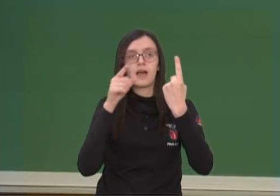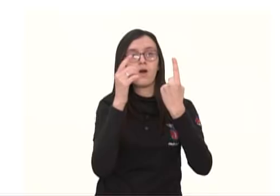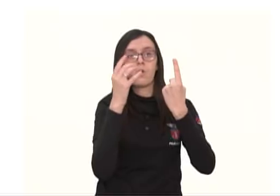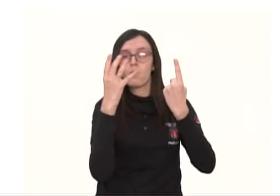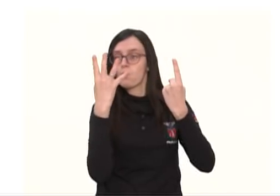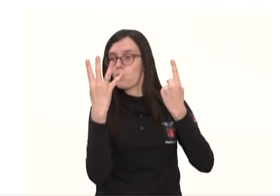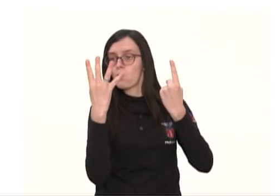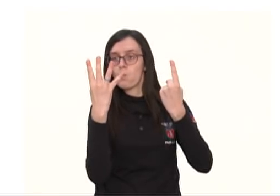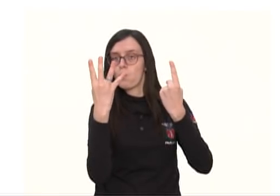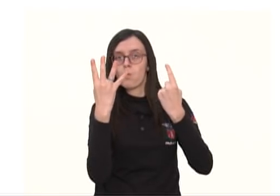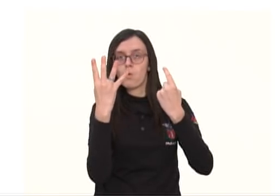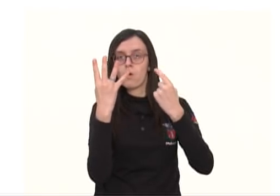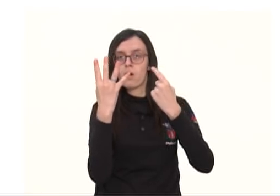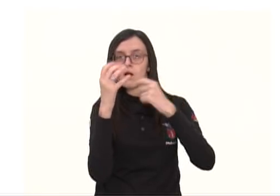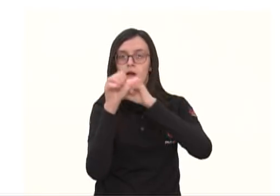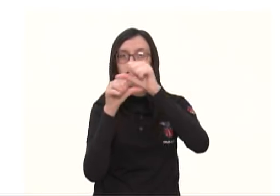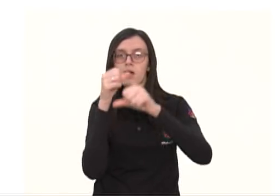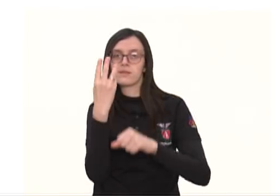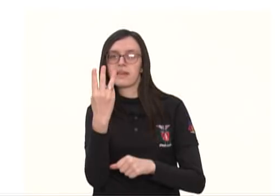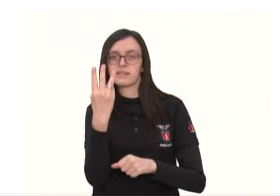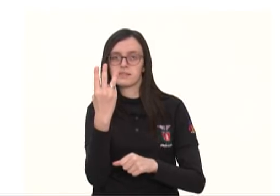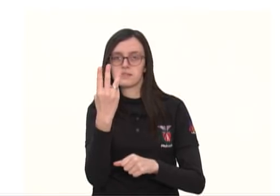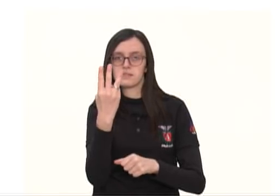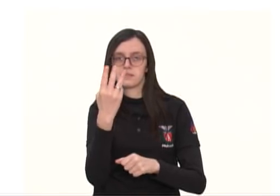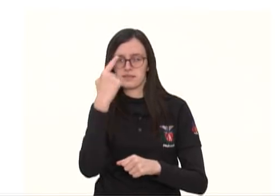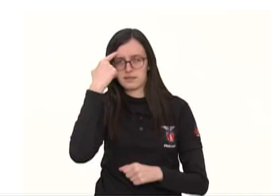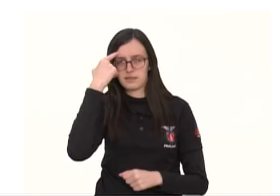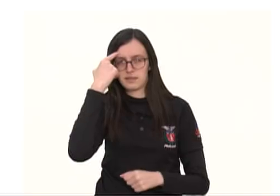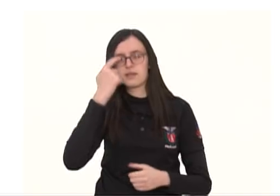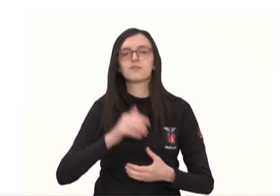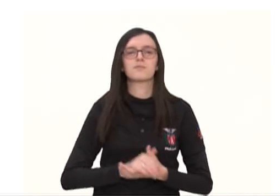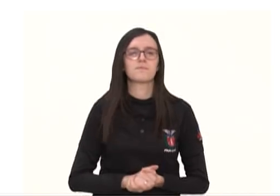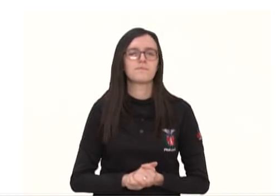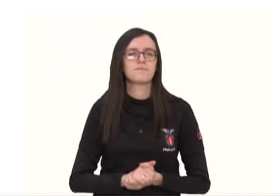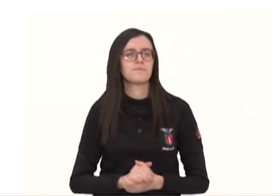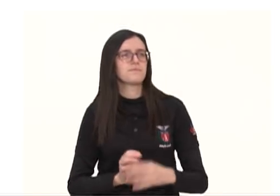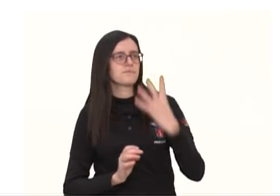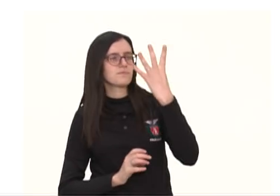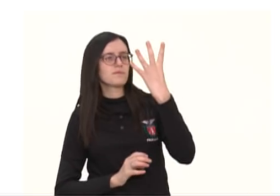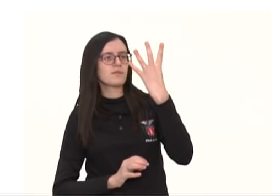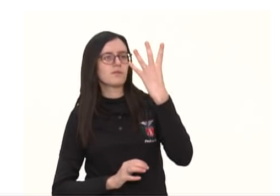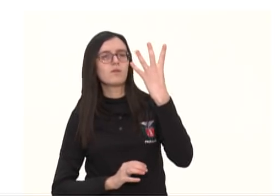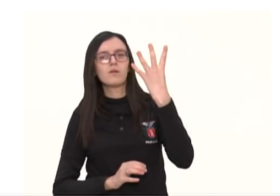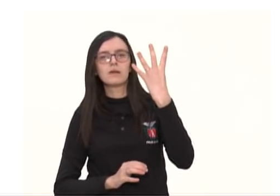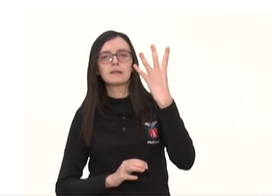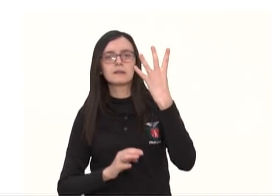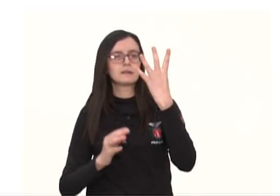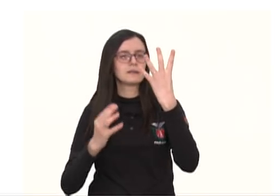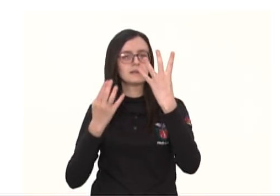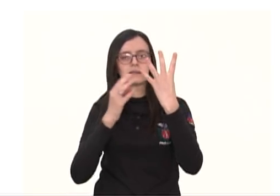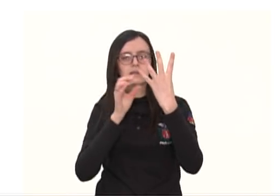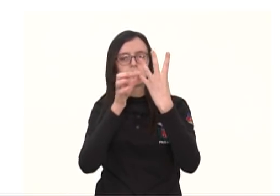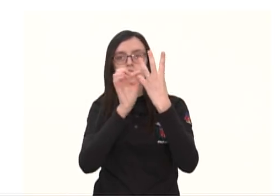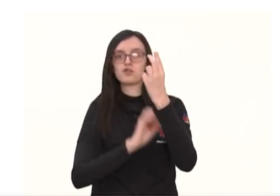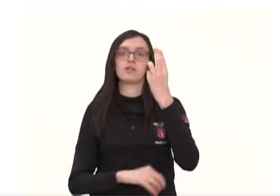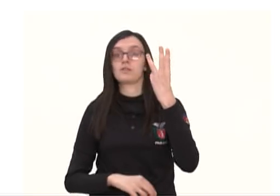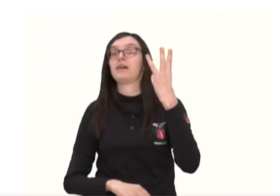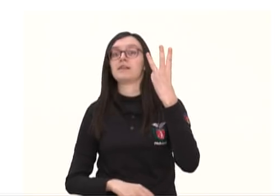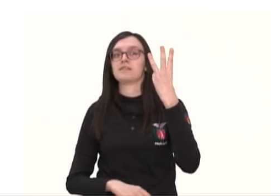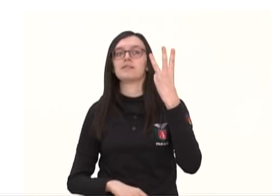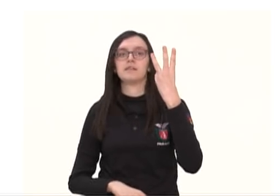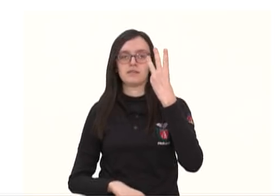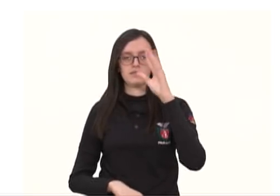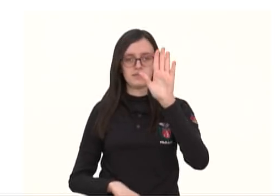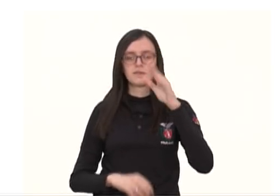3. Não é? Porque se eu tenho 4, vou transformar uma, o que vai acontecer? Vai sobrar 3 ali naquela ordem. Então, vai